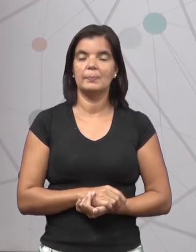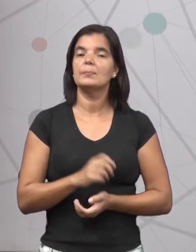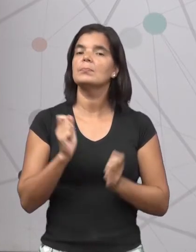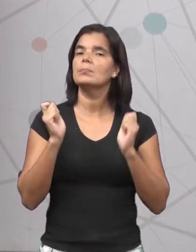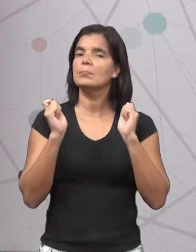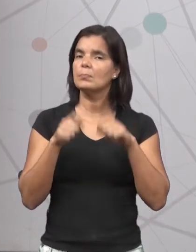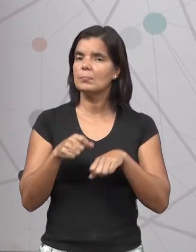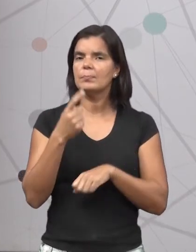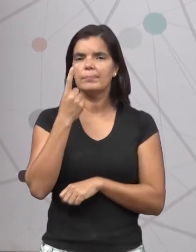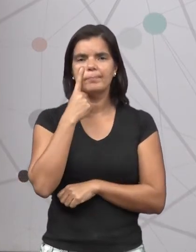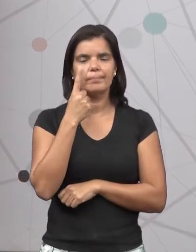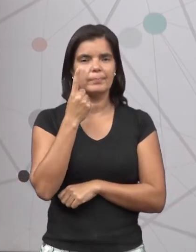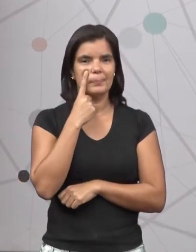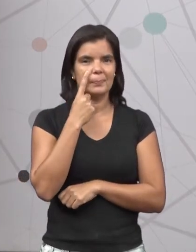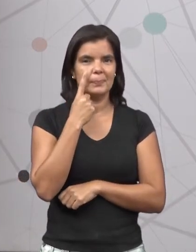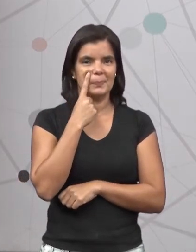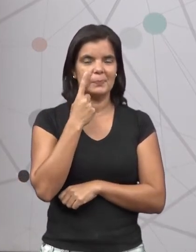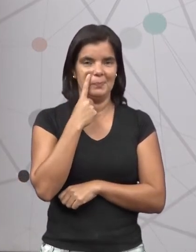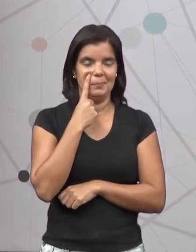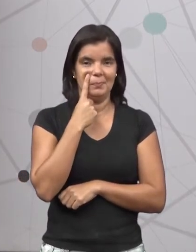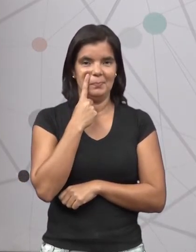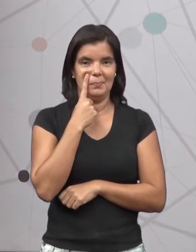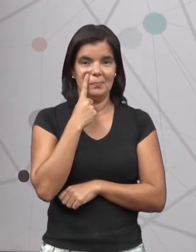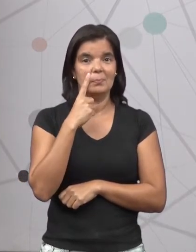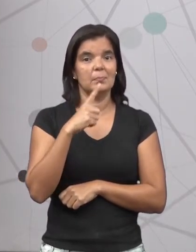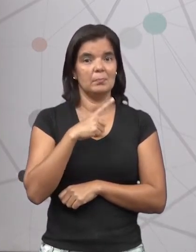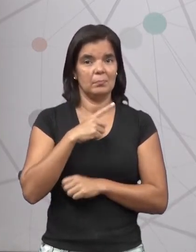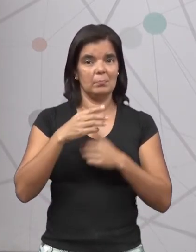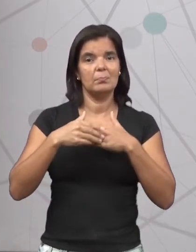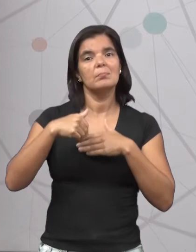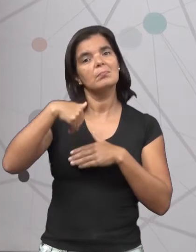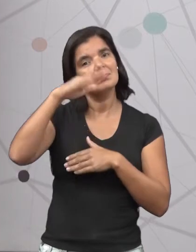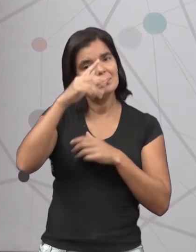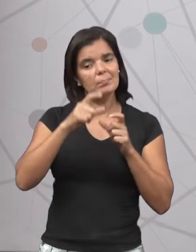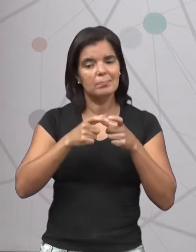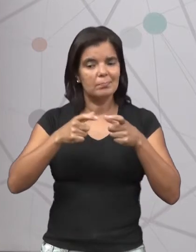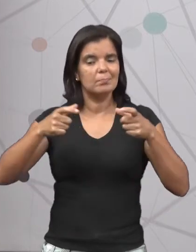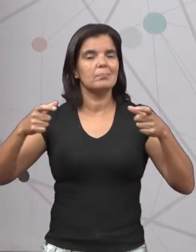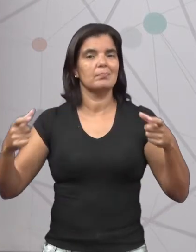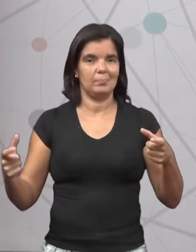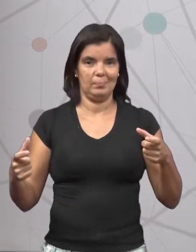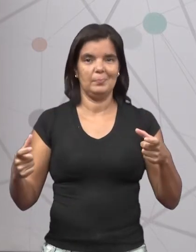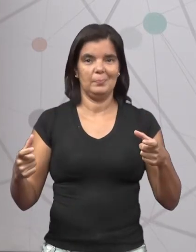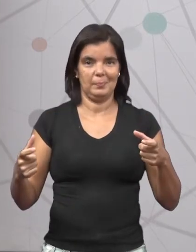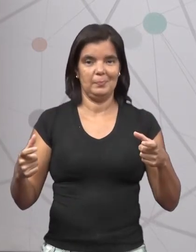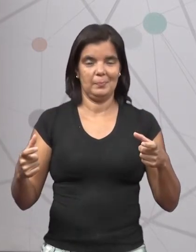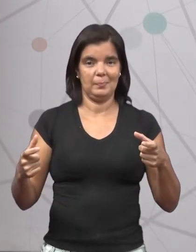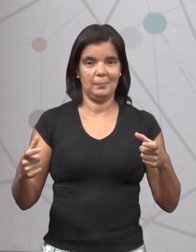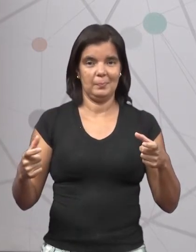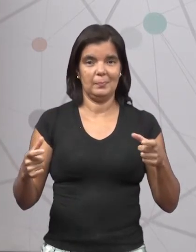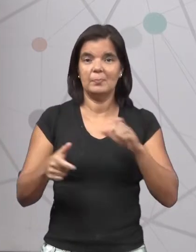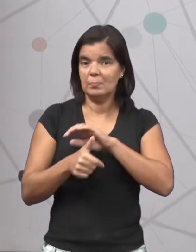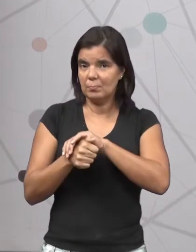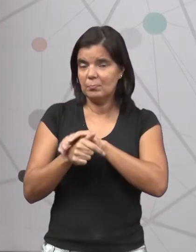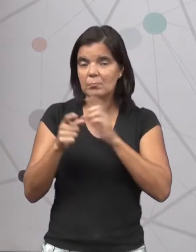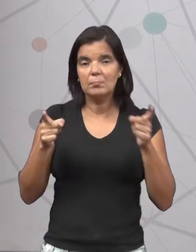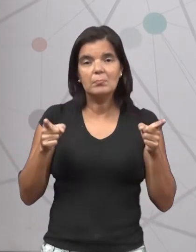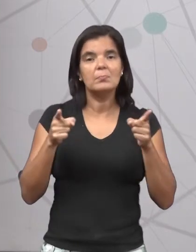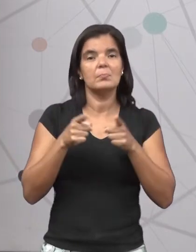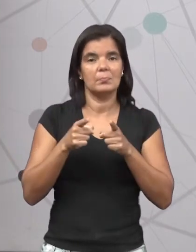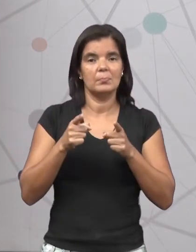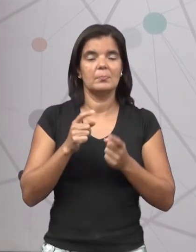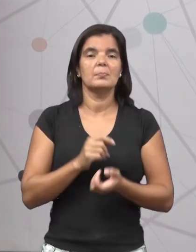nós podemos ver que aqui tem mais passos, não é mesmo? Como o passo da tartaruga era bem